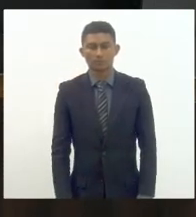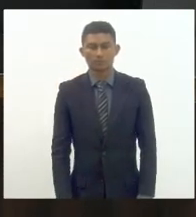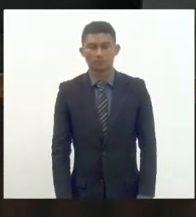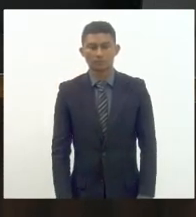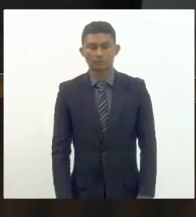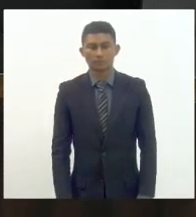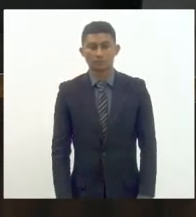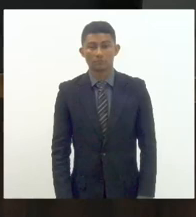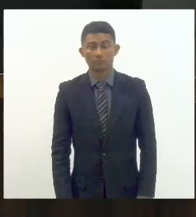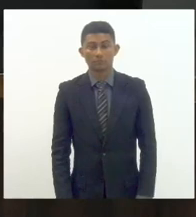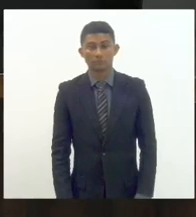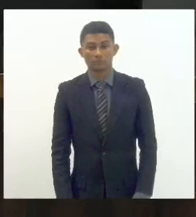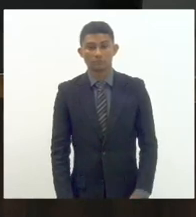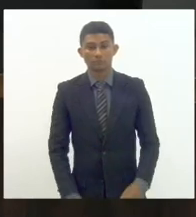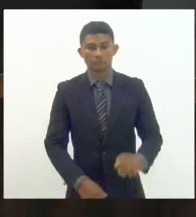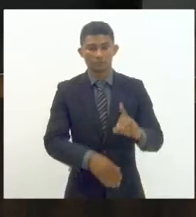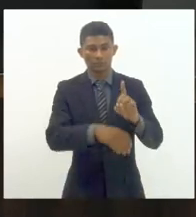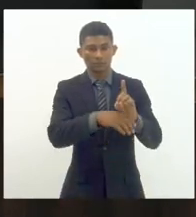Doutor